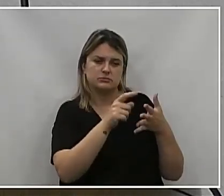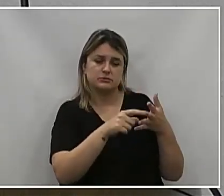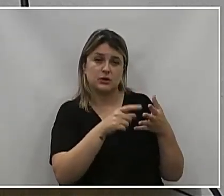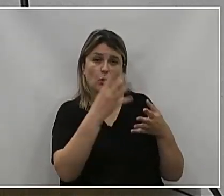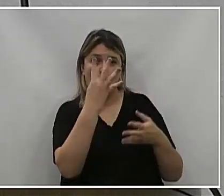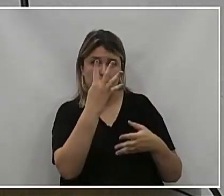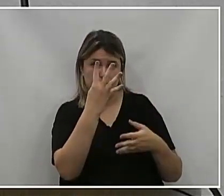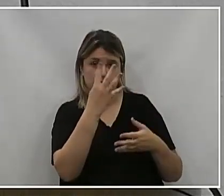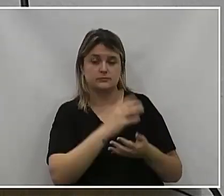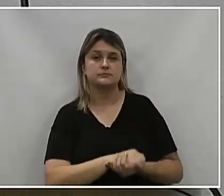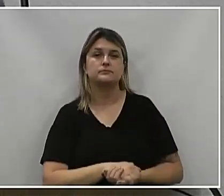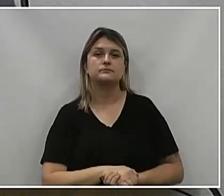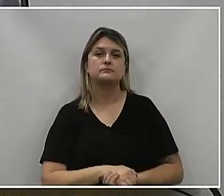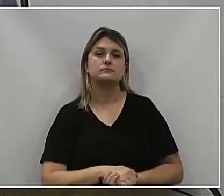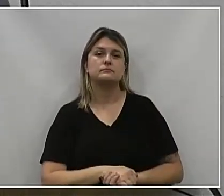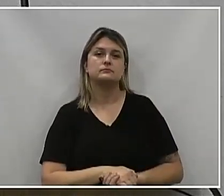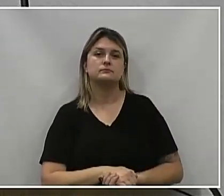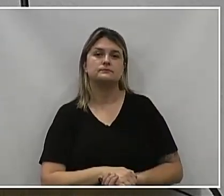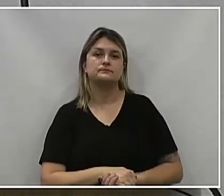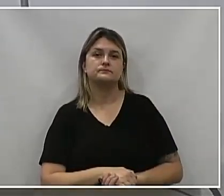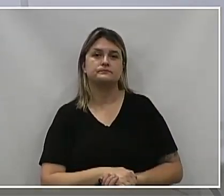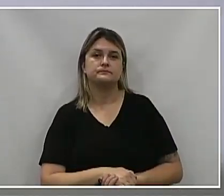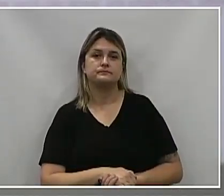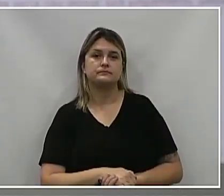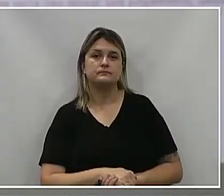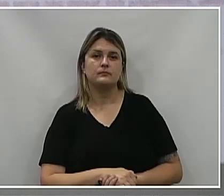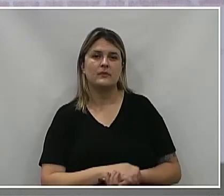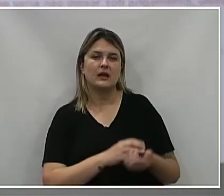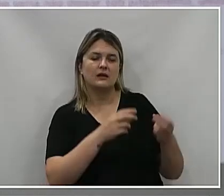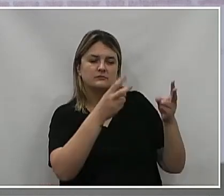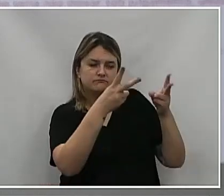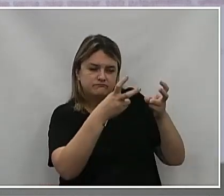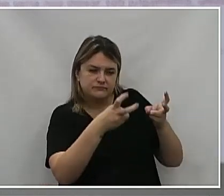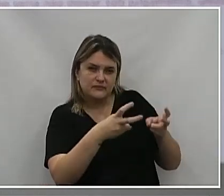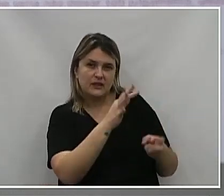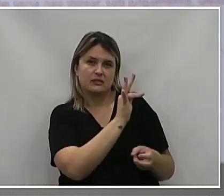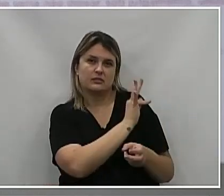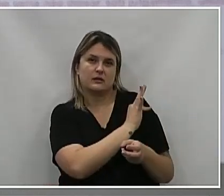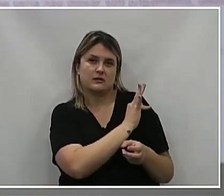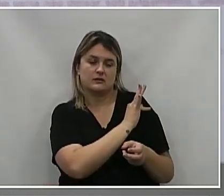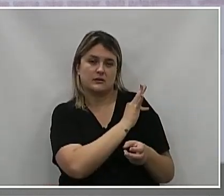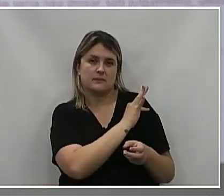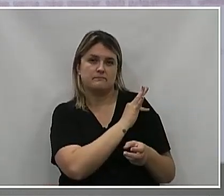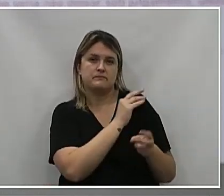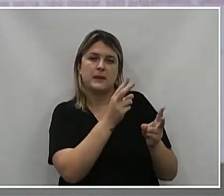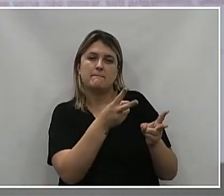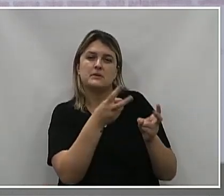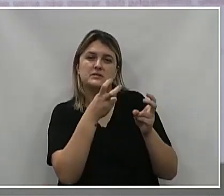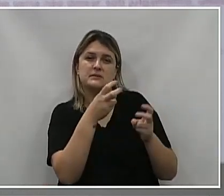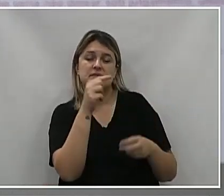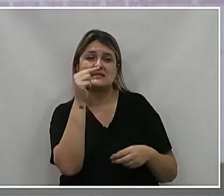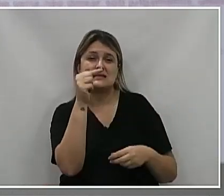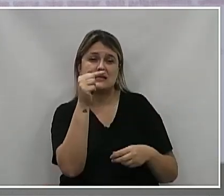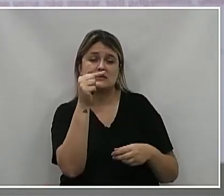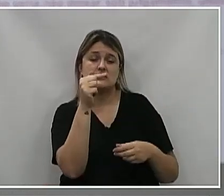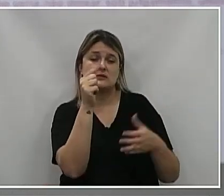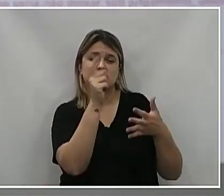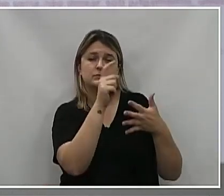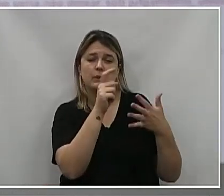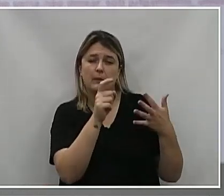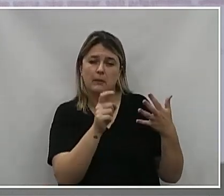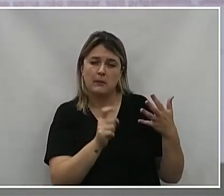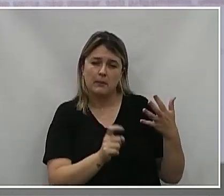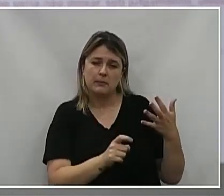4 pontos aqui de divisão. Na questão de análise técnica, a gente encontra, por exemplo, 7 itens